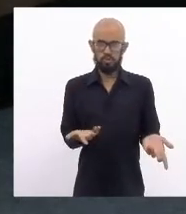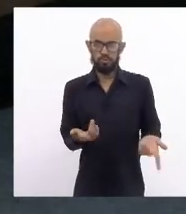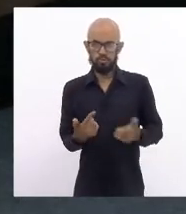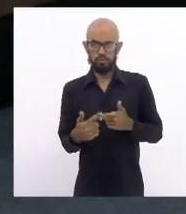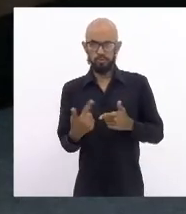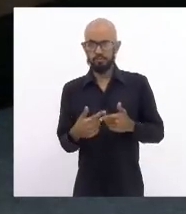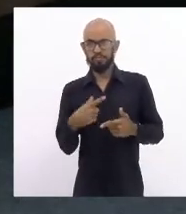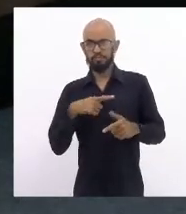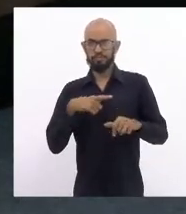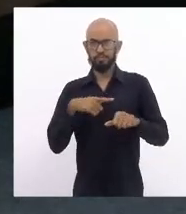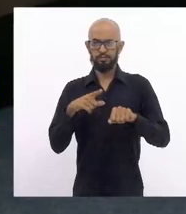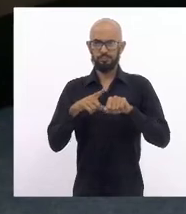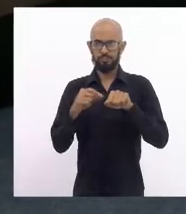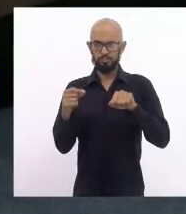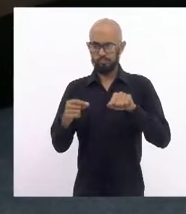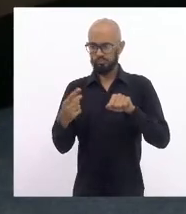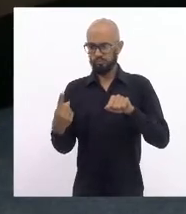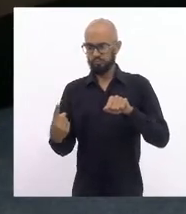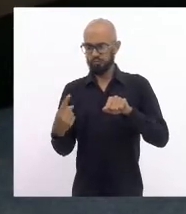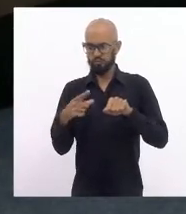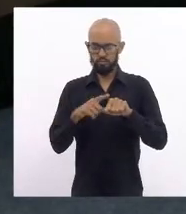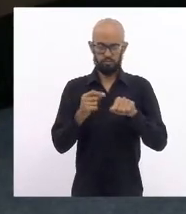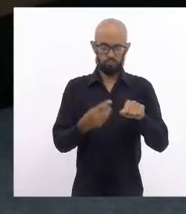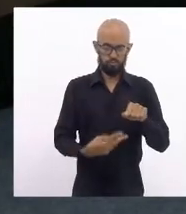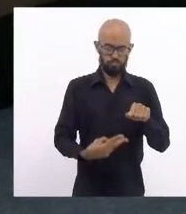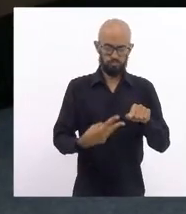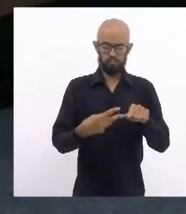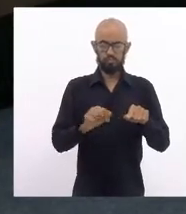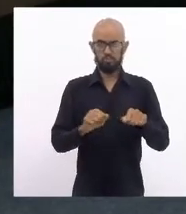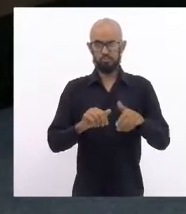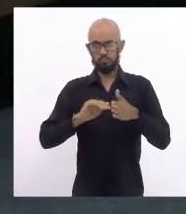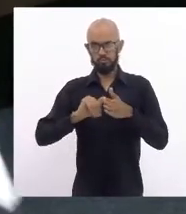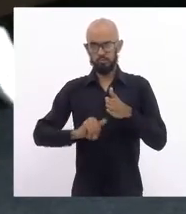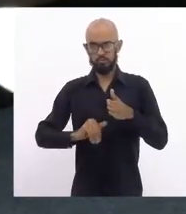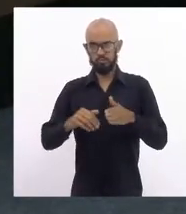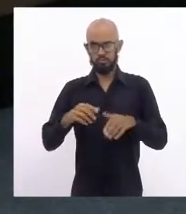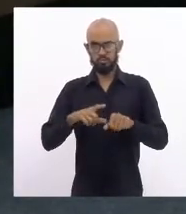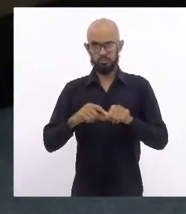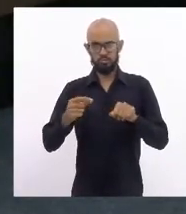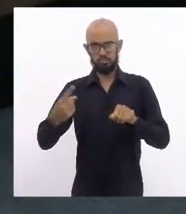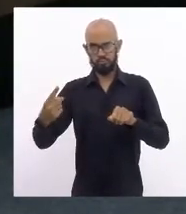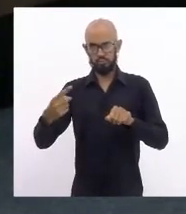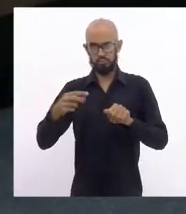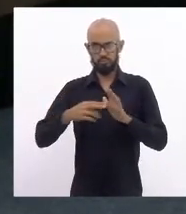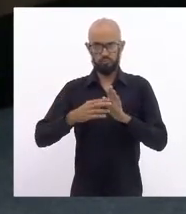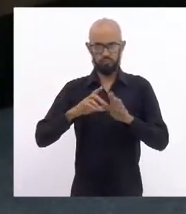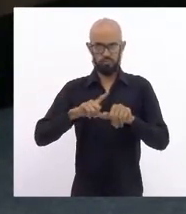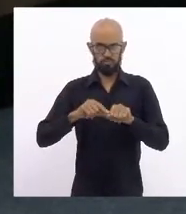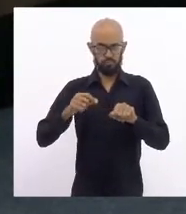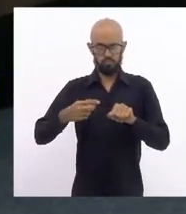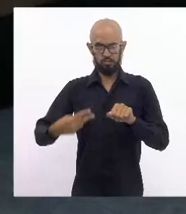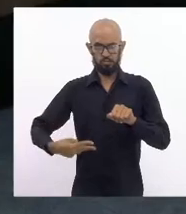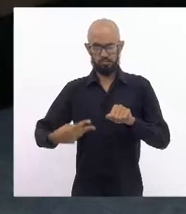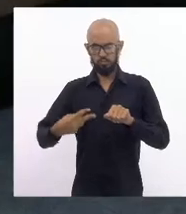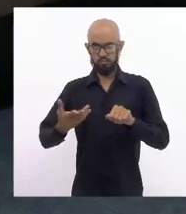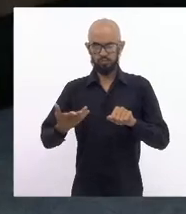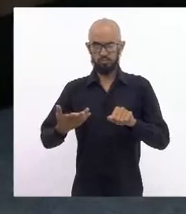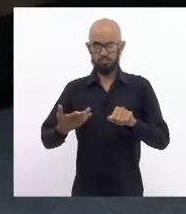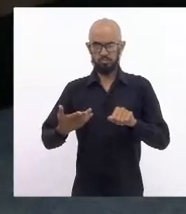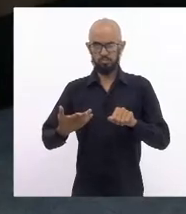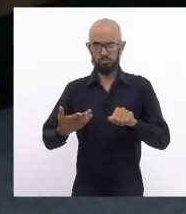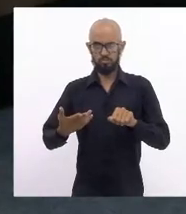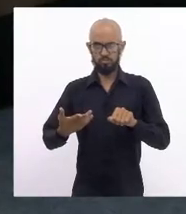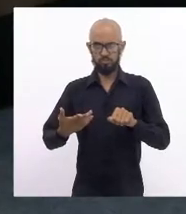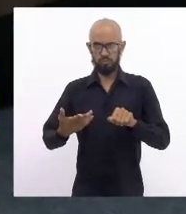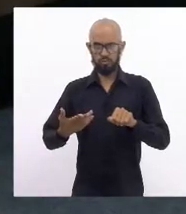artigos. Suprima-se o artigo primeiro, suprima-se o artigo segundo. Ora, deixa o projeto vir aqui, discute, cria obstáculos,